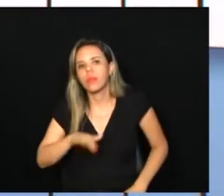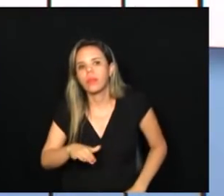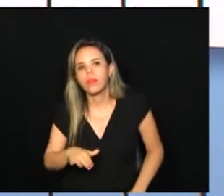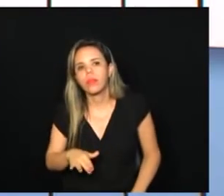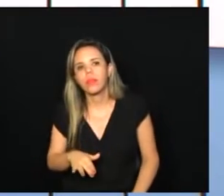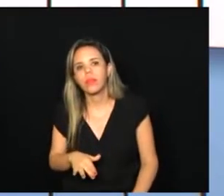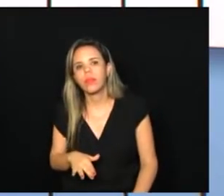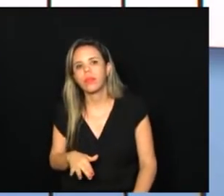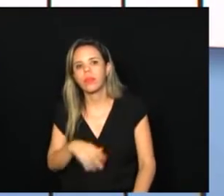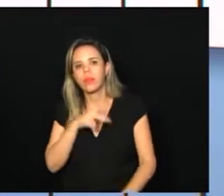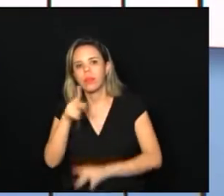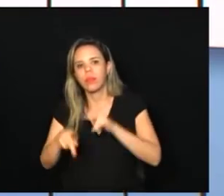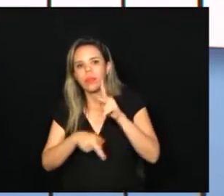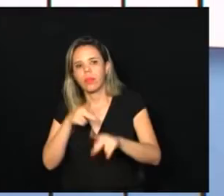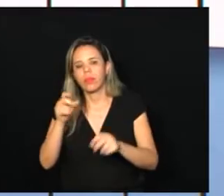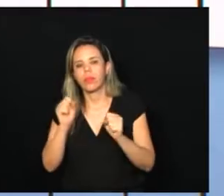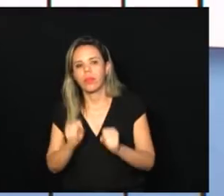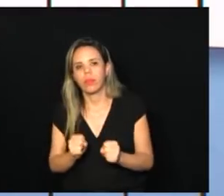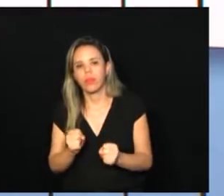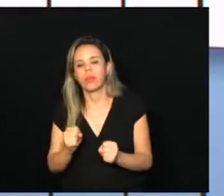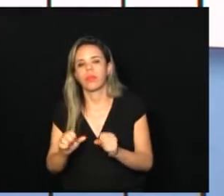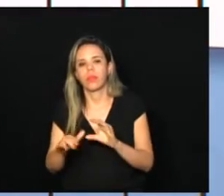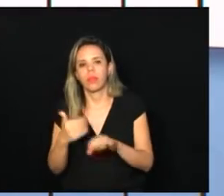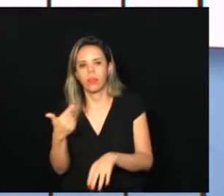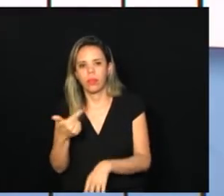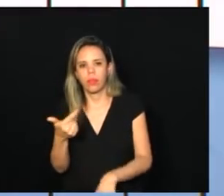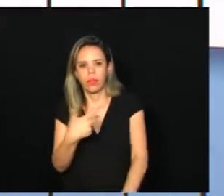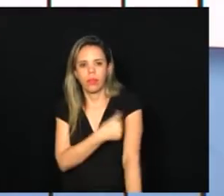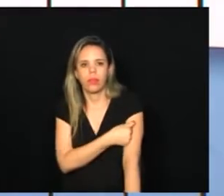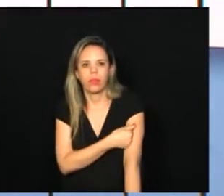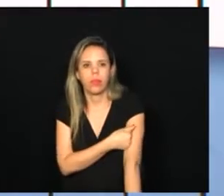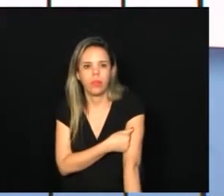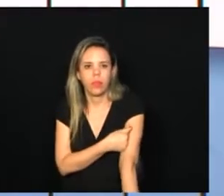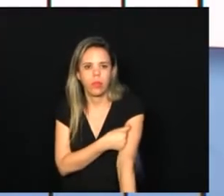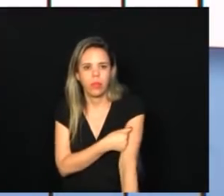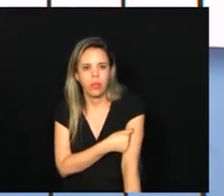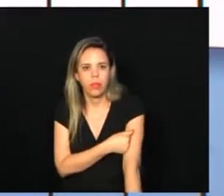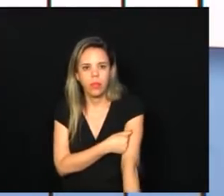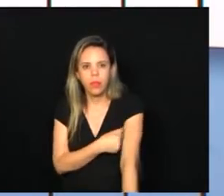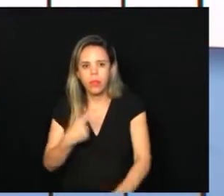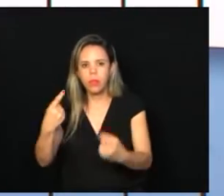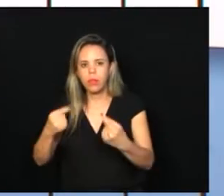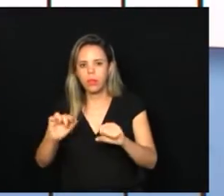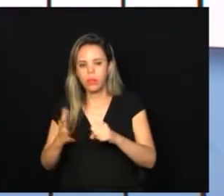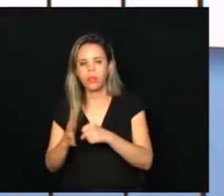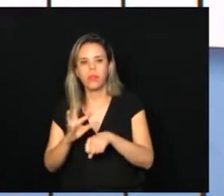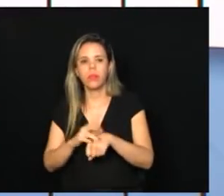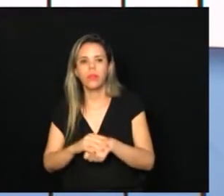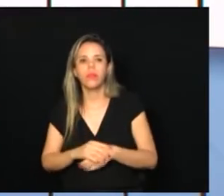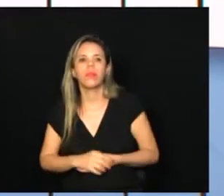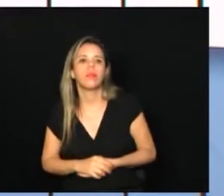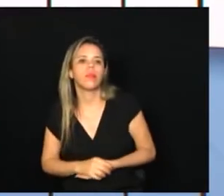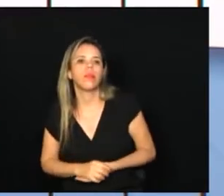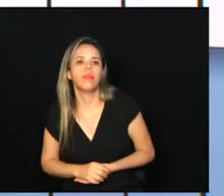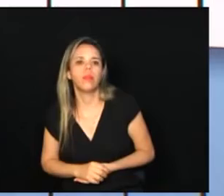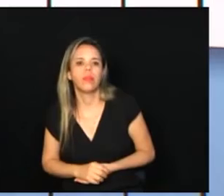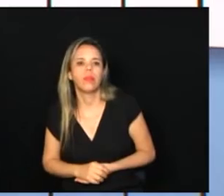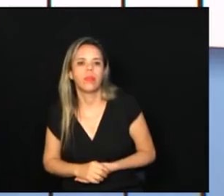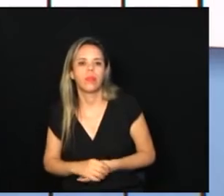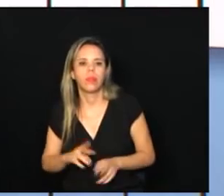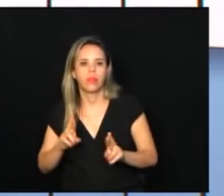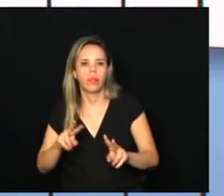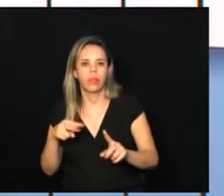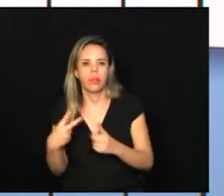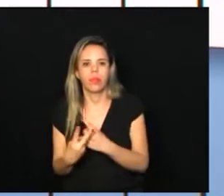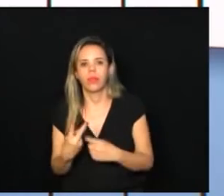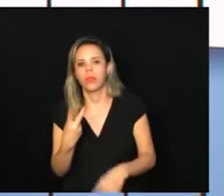tarde, para que a população possa receber a segunda dose da vacina contra a Covid-19. Uma expectativa